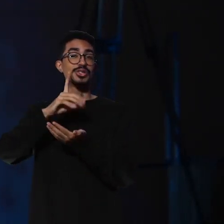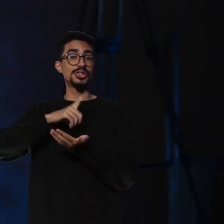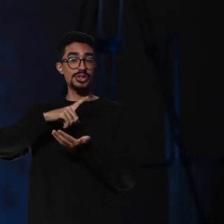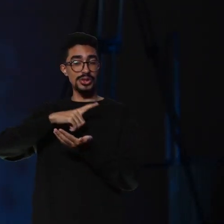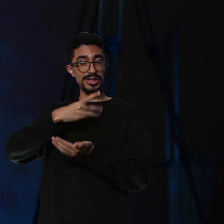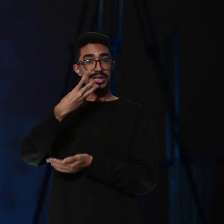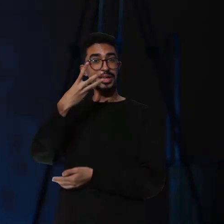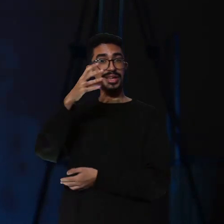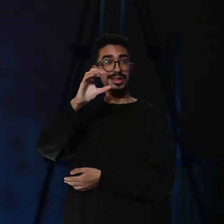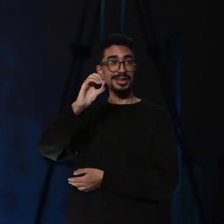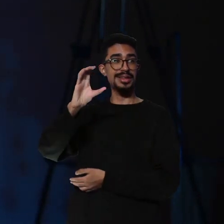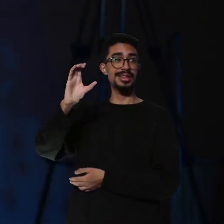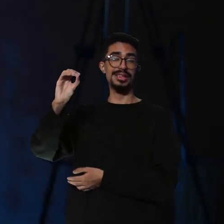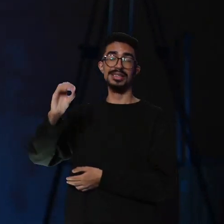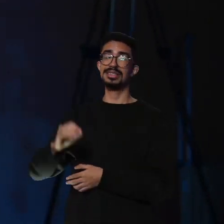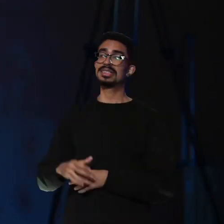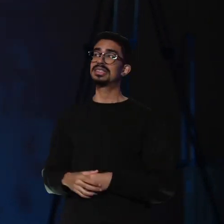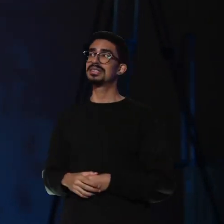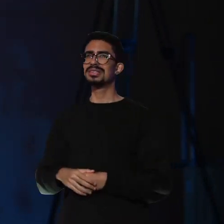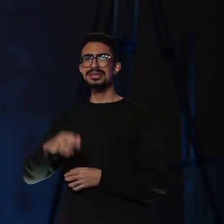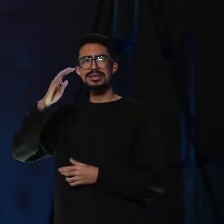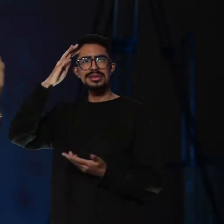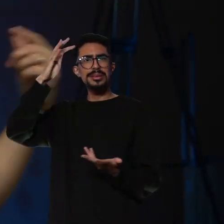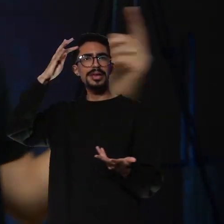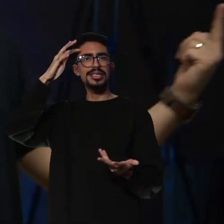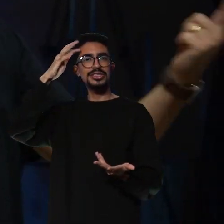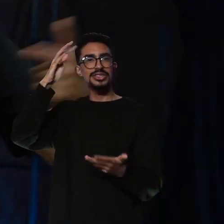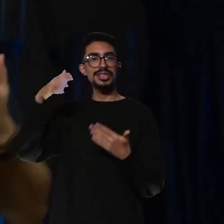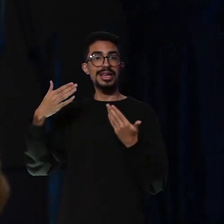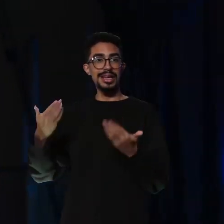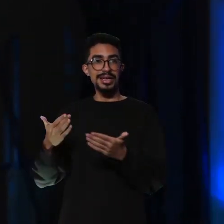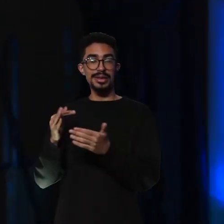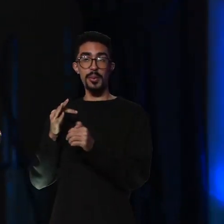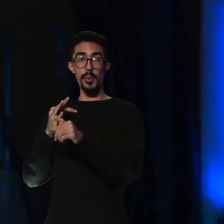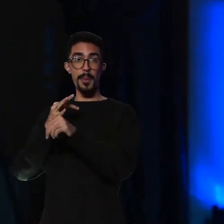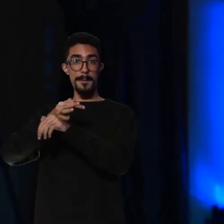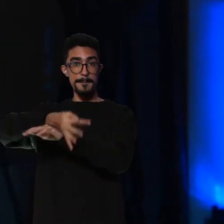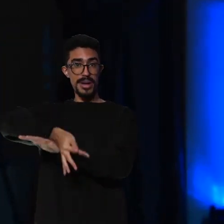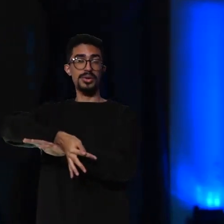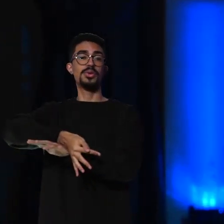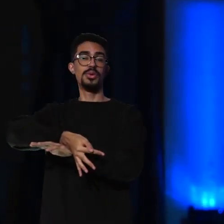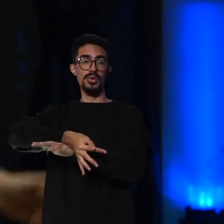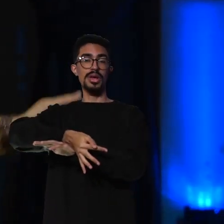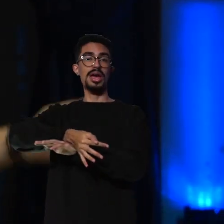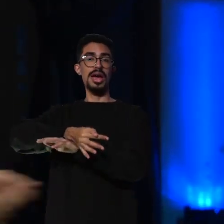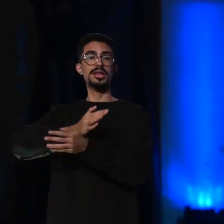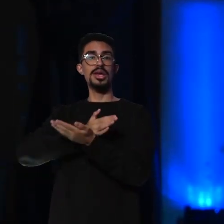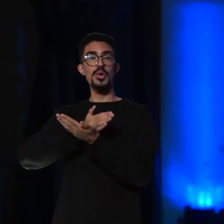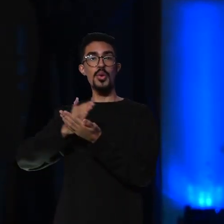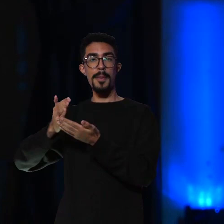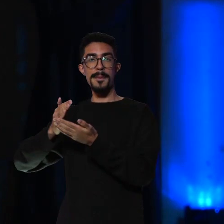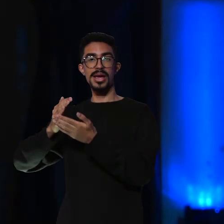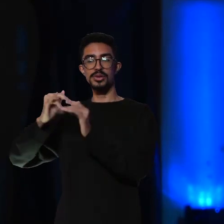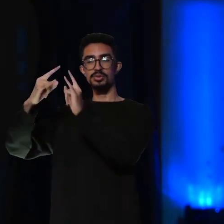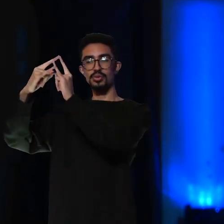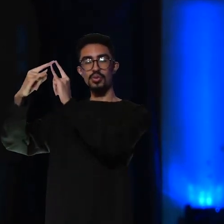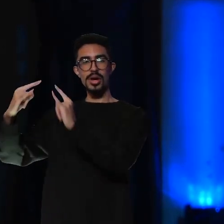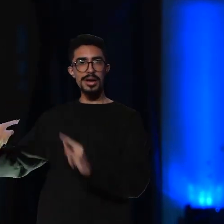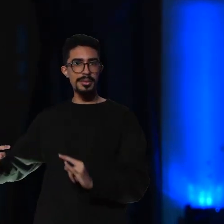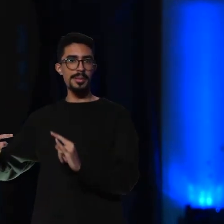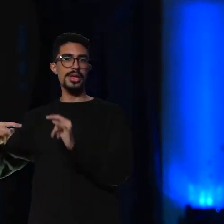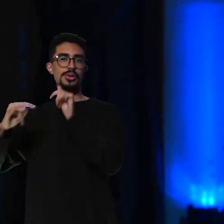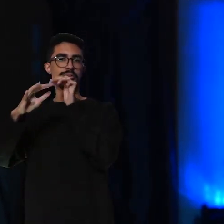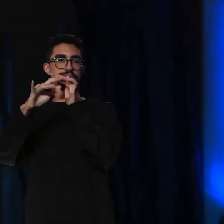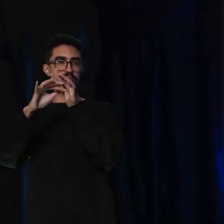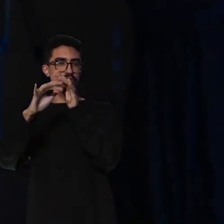o que é uma maluquice. E de madrugada, quando eles começam ao redor do acampamento inimigo, tocar as trombetas, quebrar os vasos de barro, os